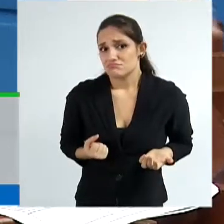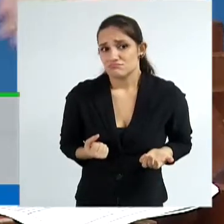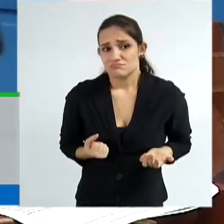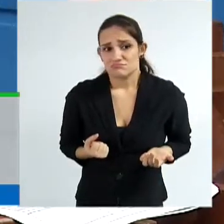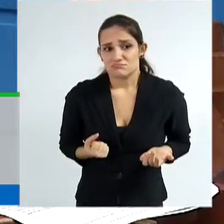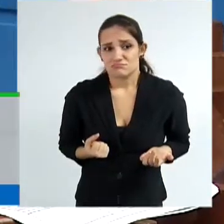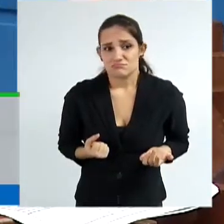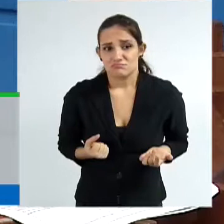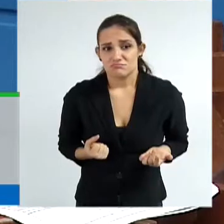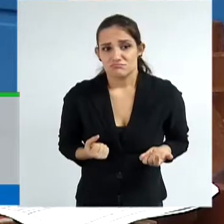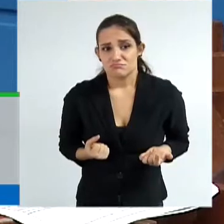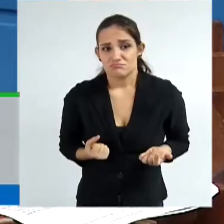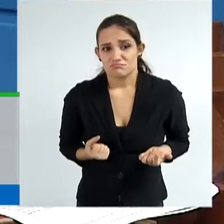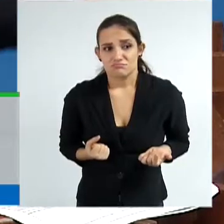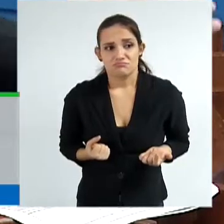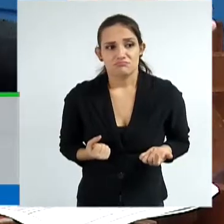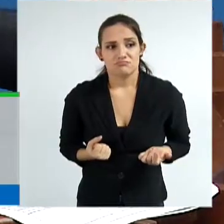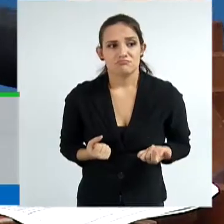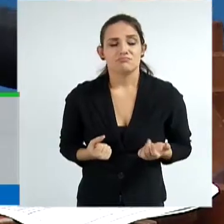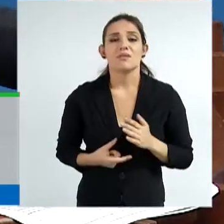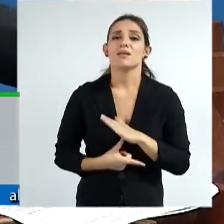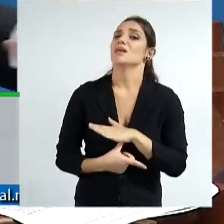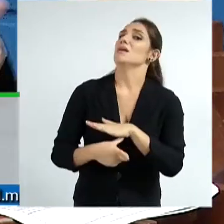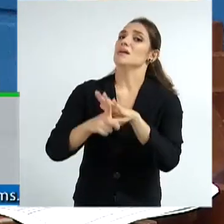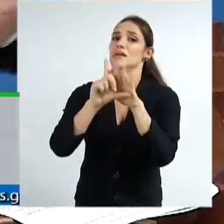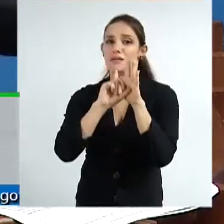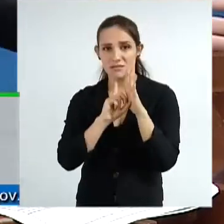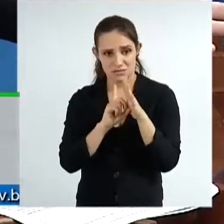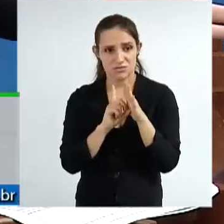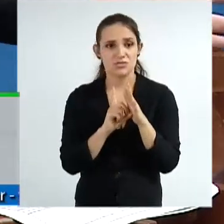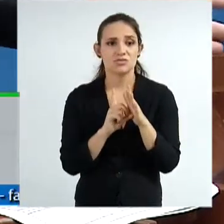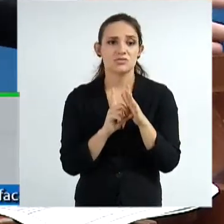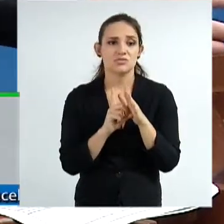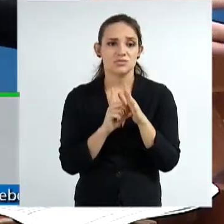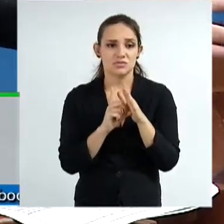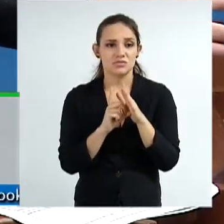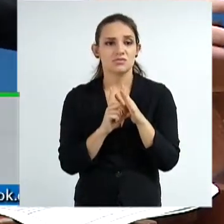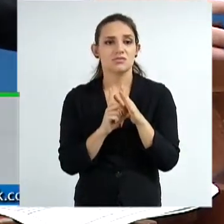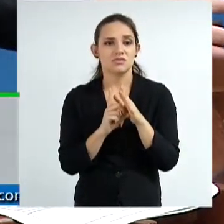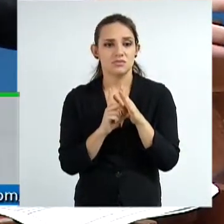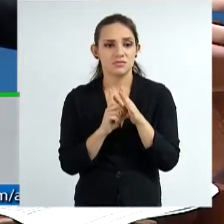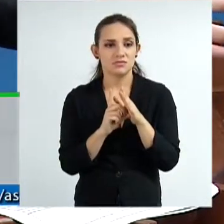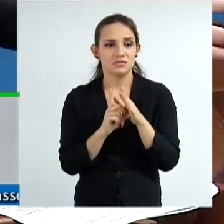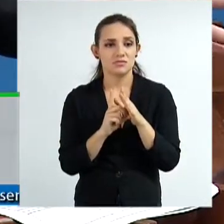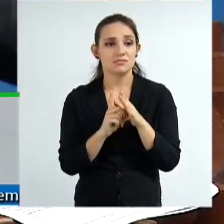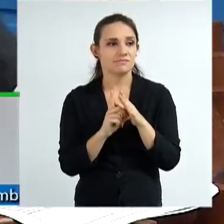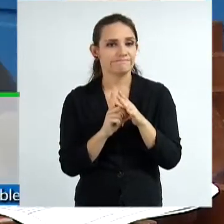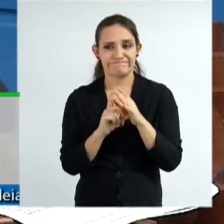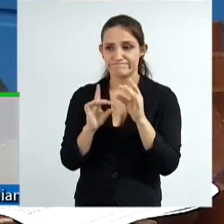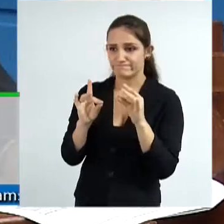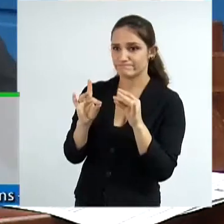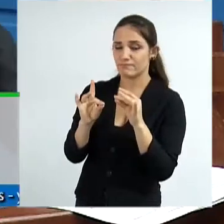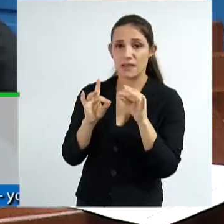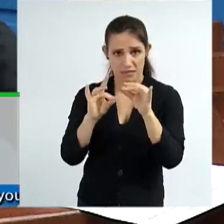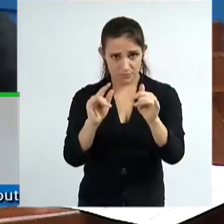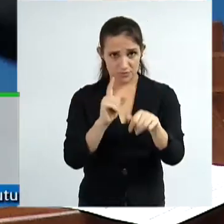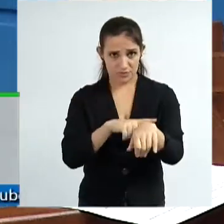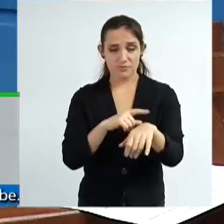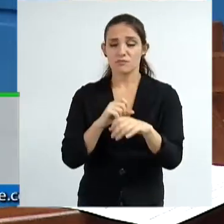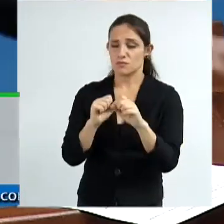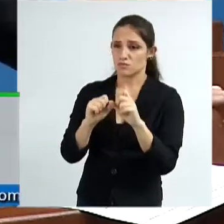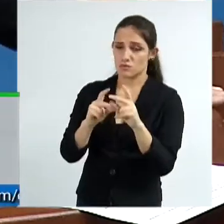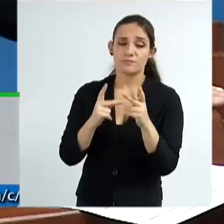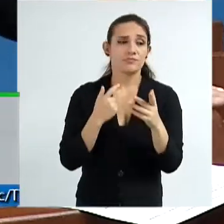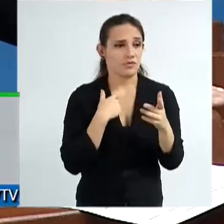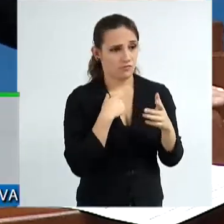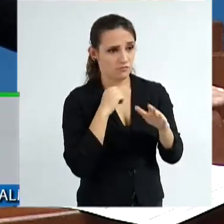sentença praticamente já previamente elaborada, por desembargadores. Acabou o seu tempo, deputado. Já vou concluir, senhor